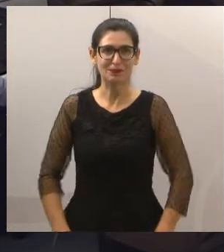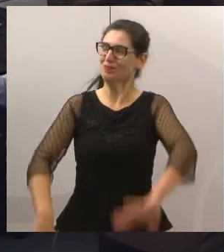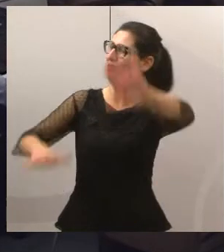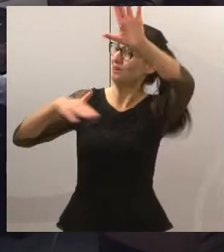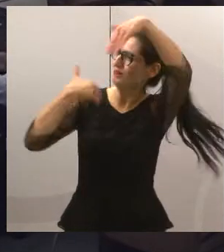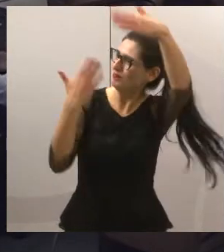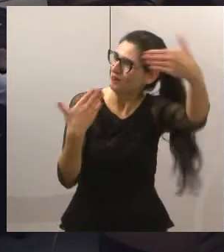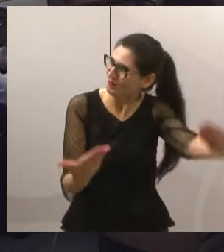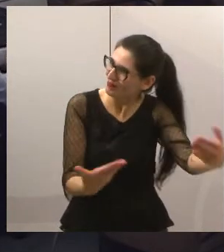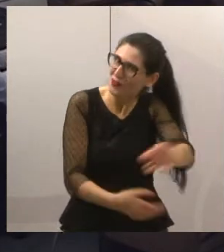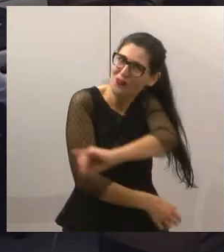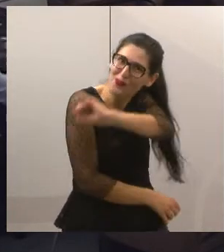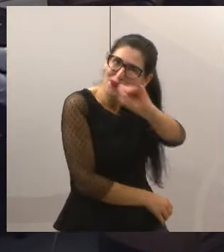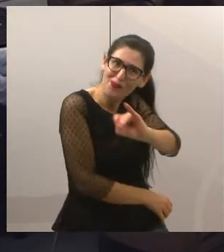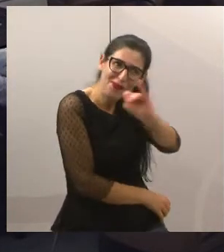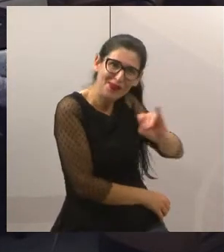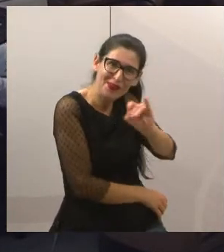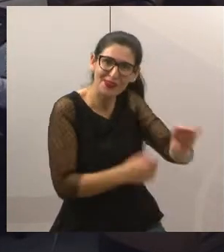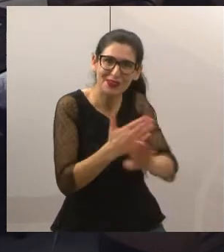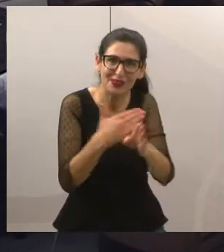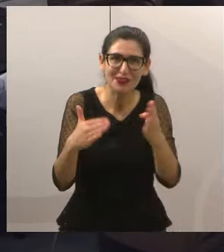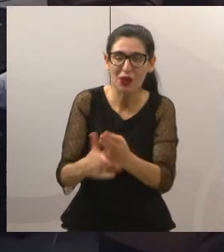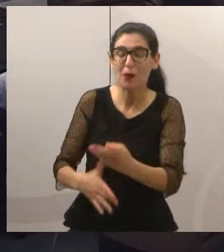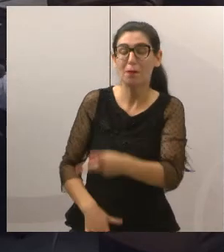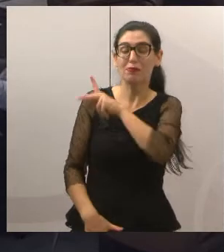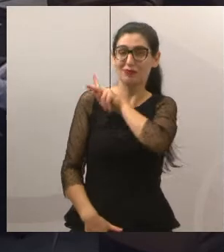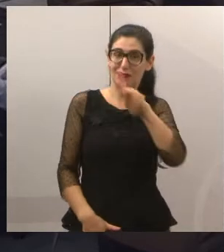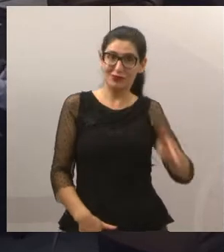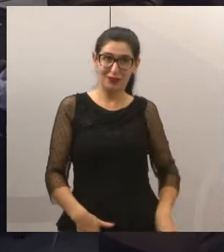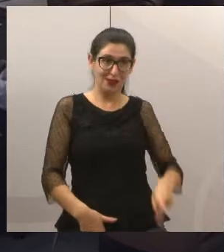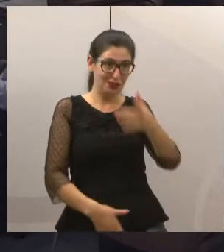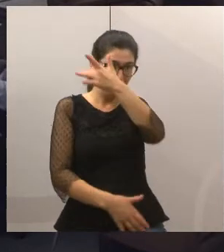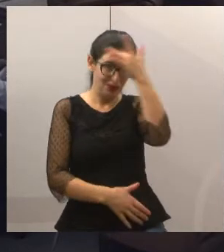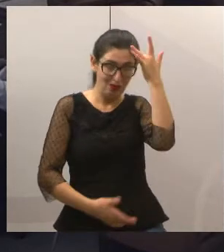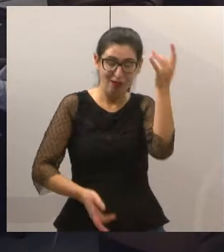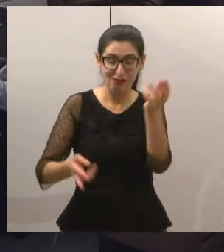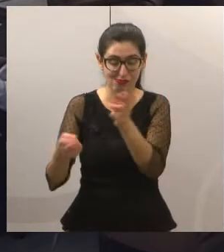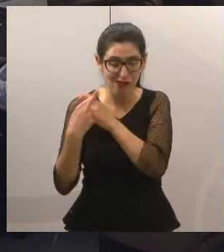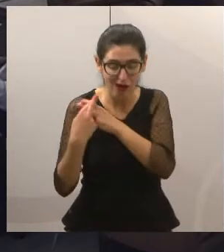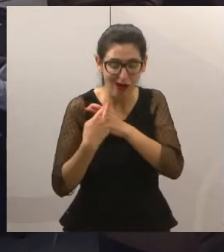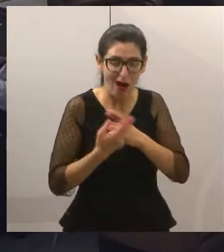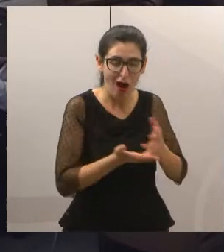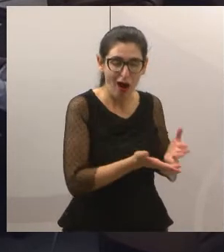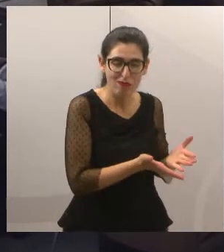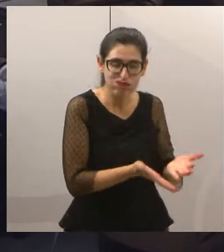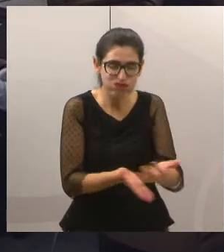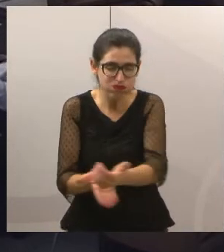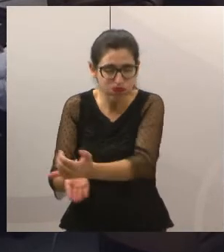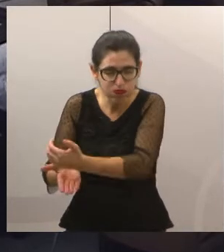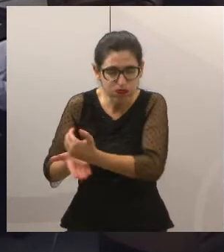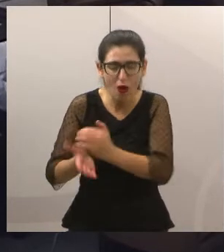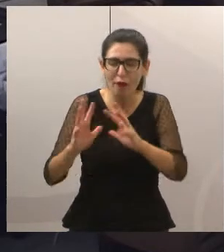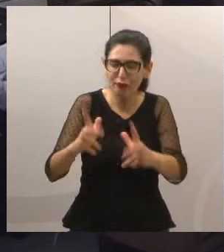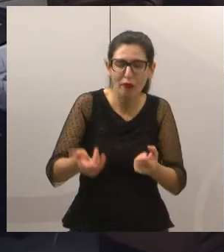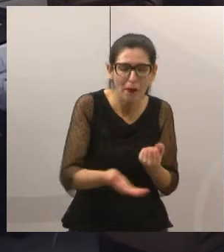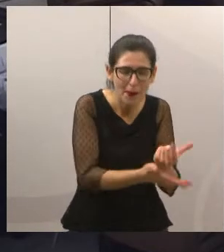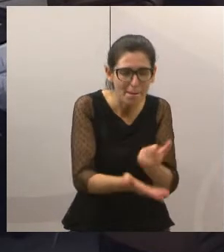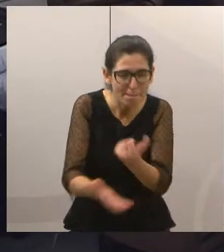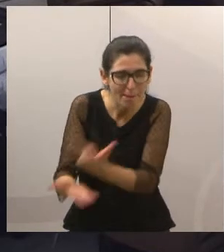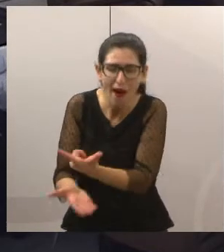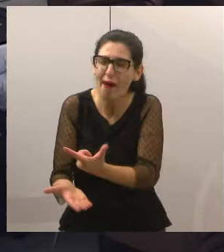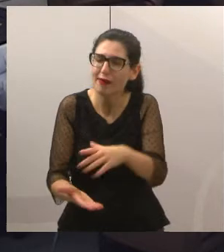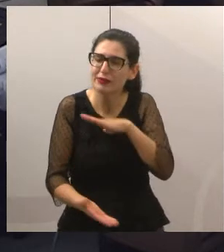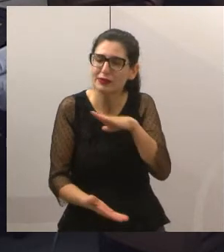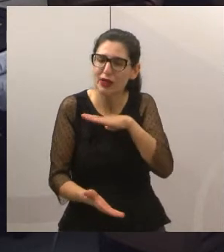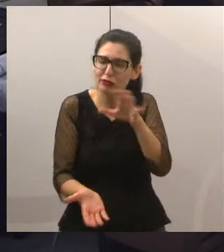Saudações a todos. Presidente da Comissão de Finanças, vereador Arildo, todos os vereadores, todos os servidores